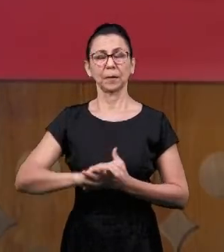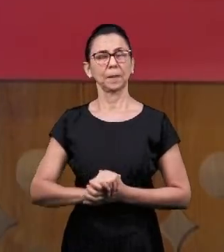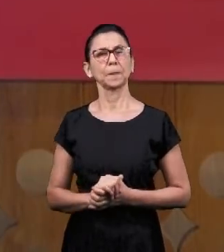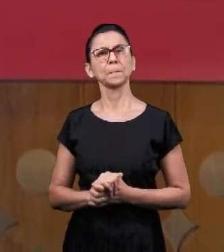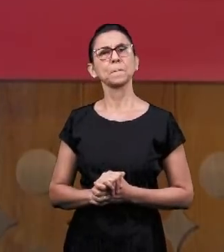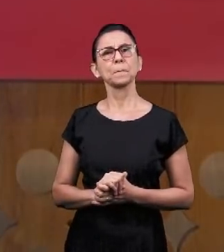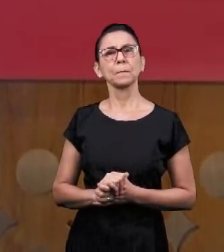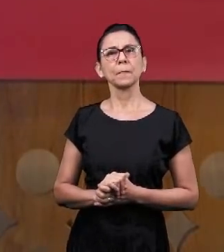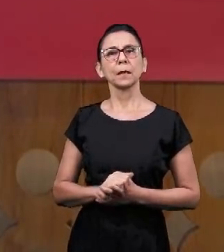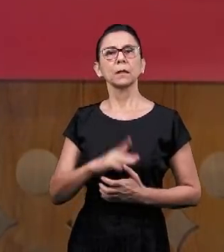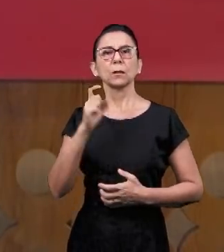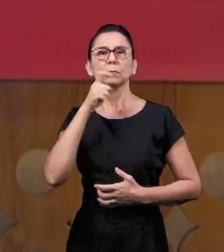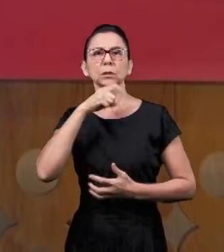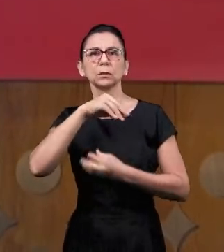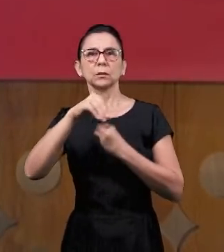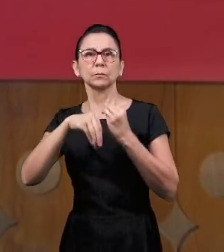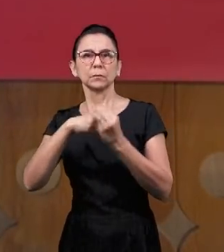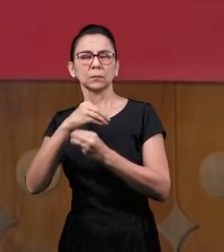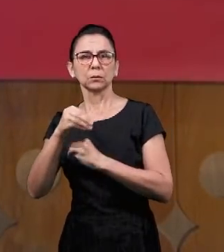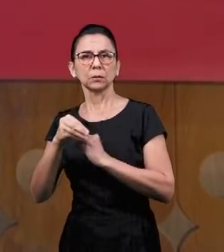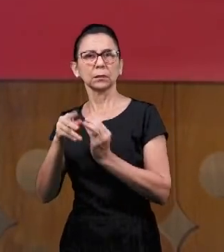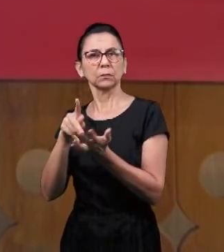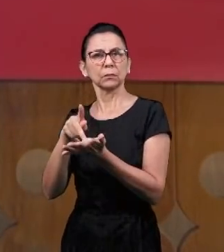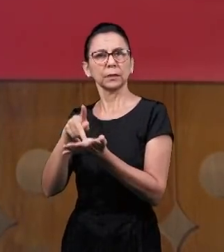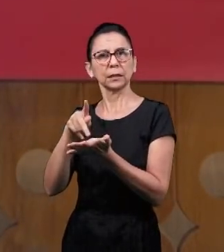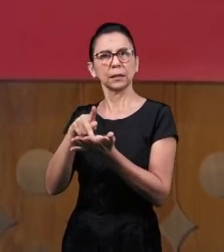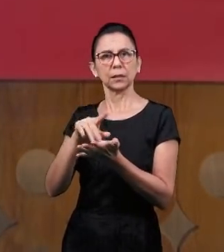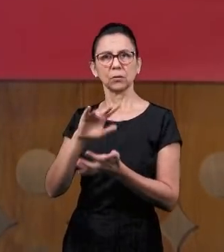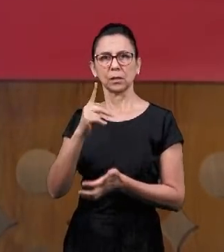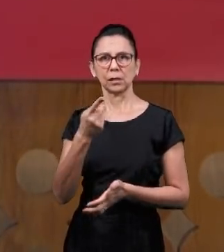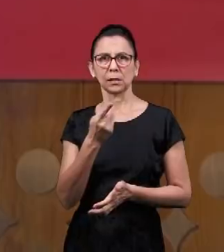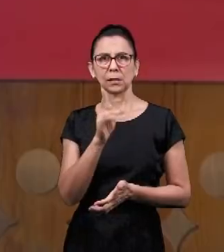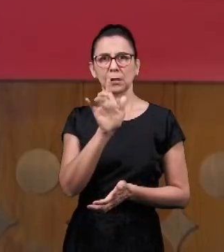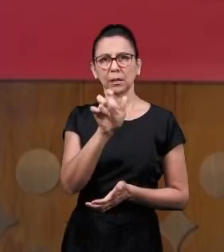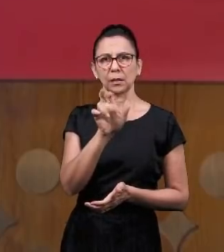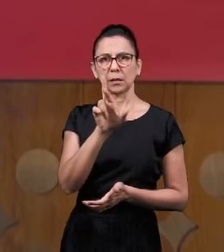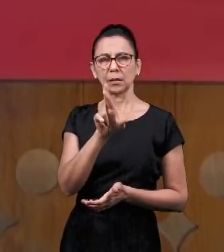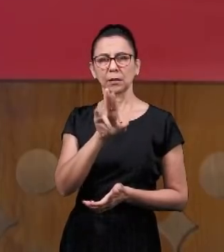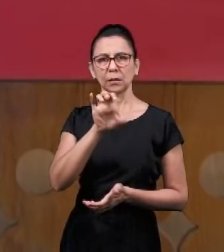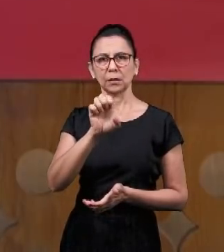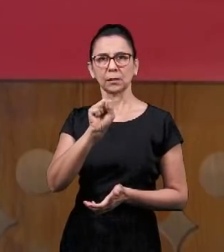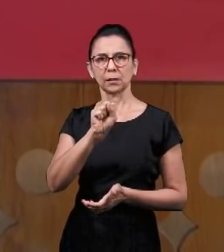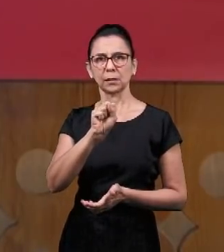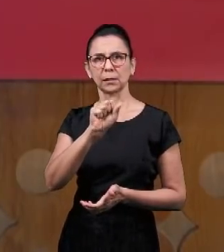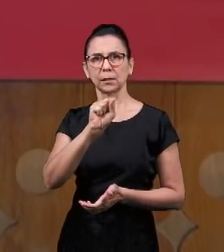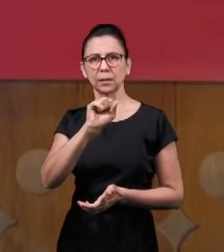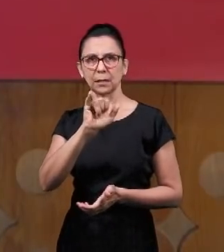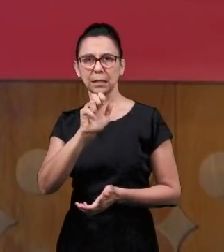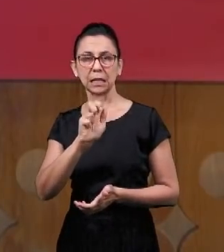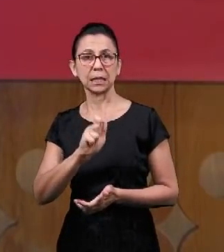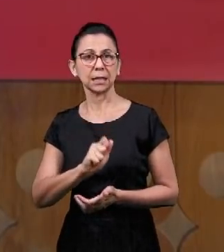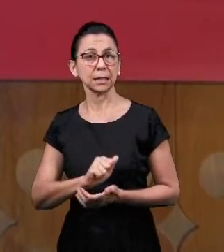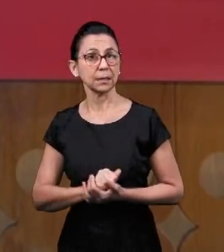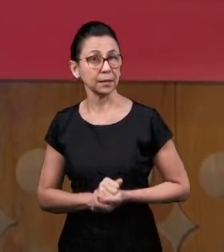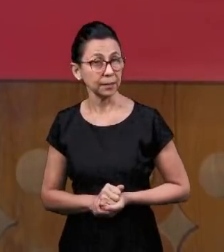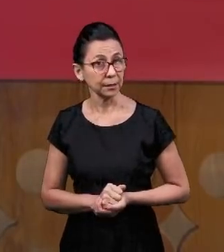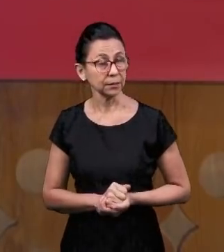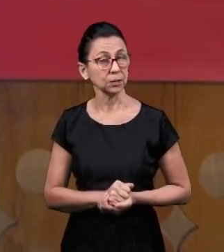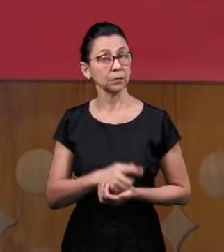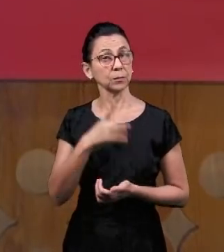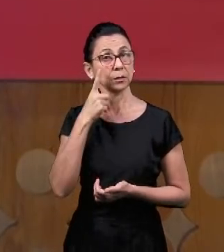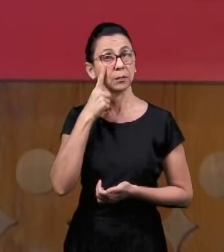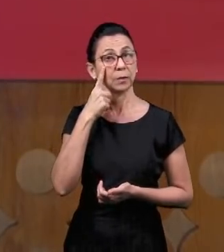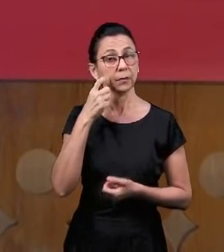minha vida e na vida de muita gente. É por isso que o ministério da iniquidade é uma coisa que nós temos que